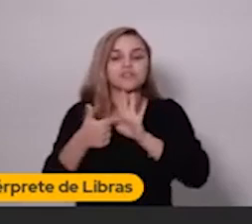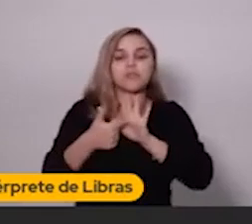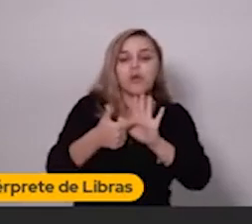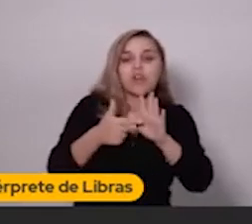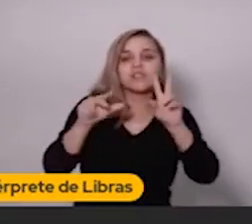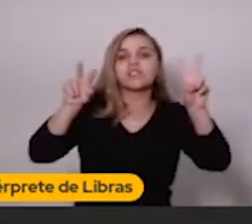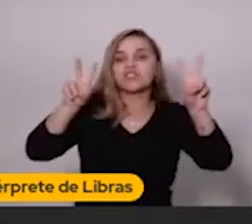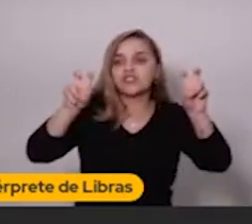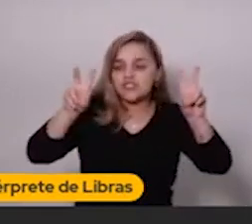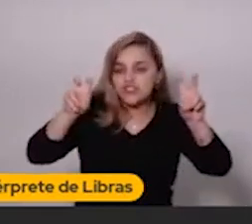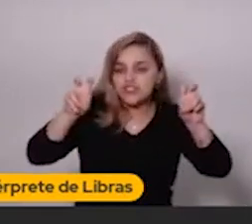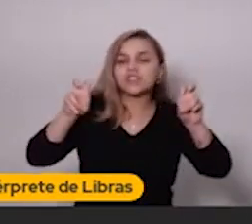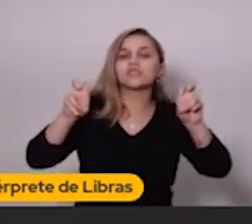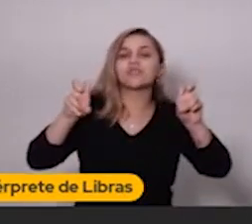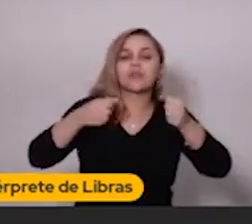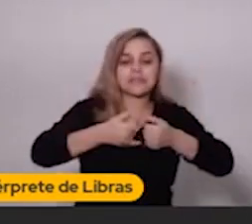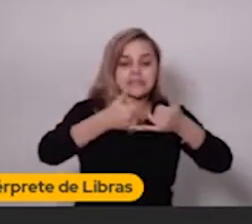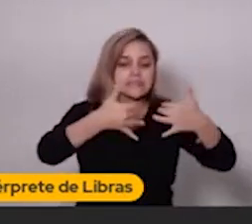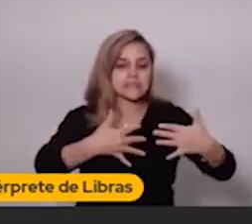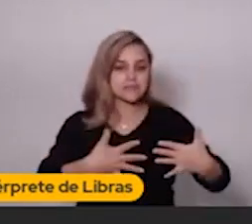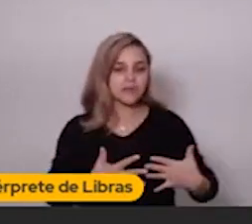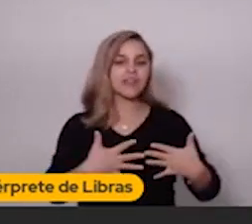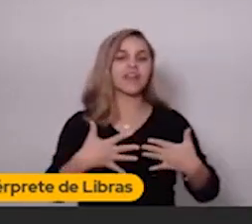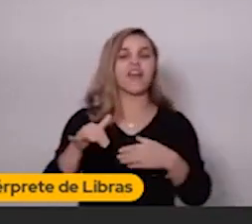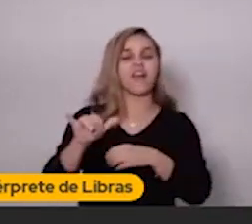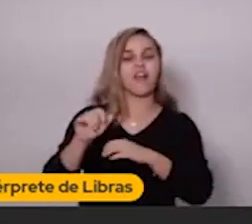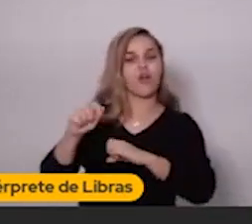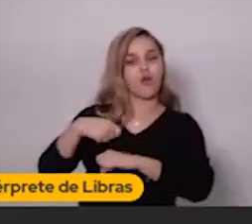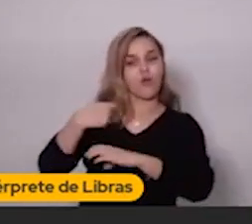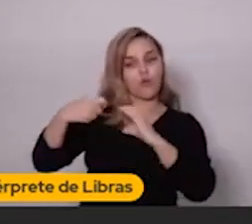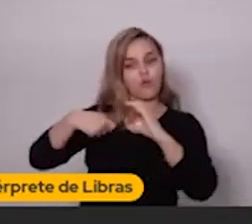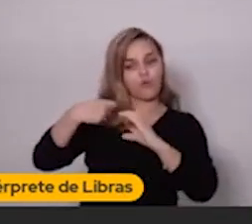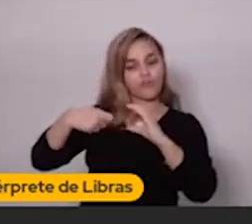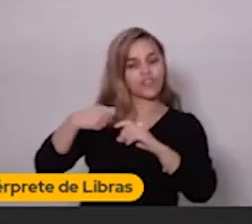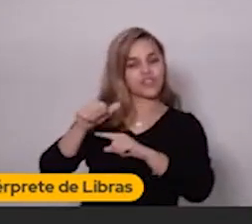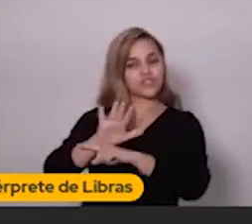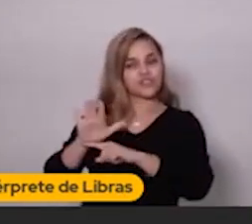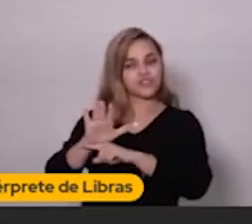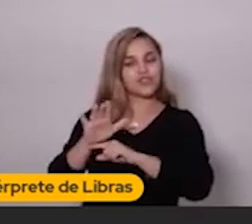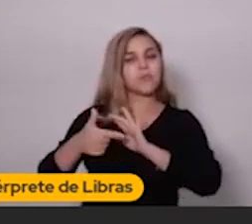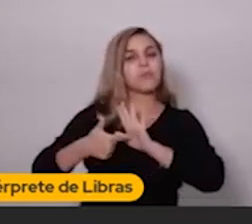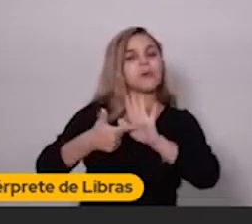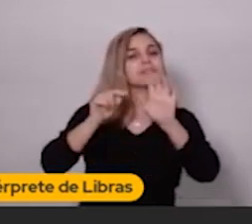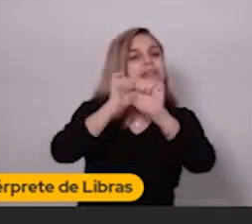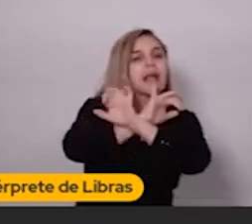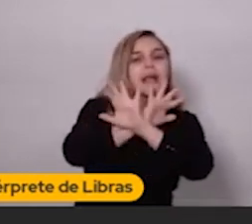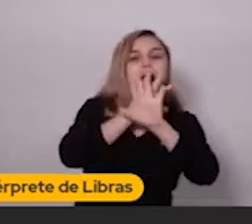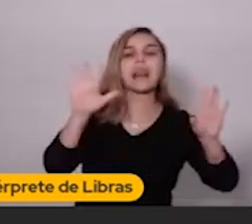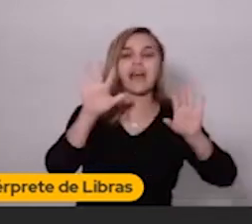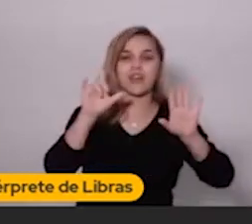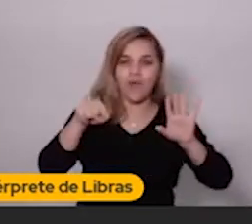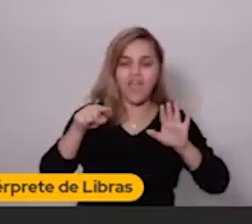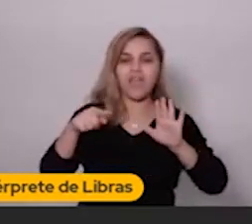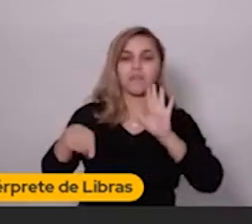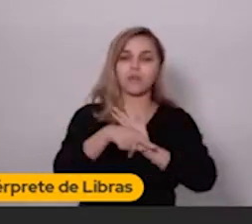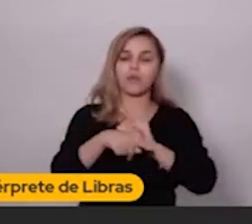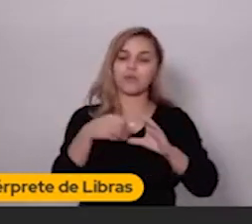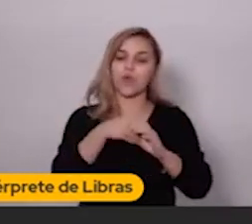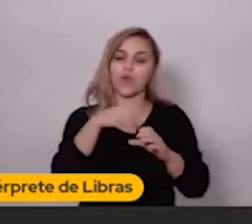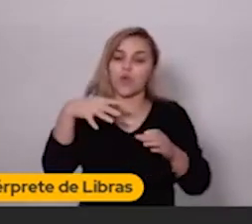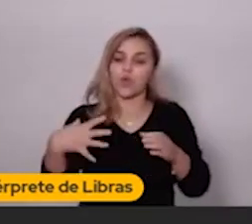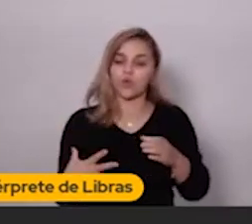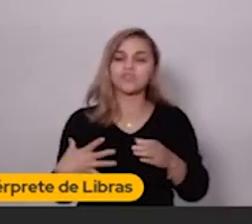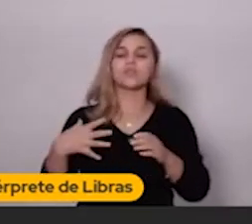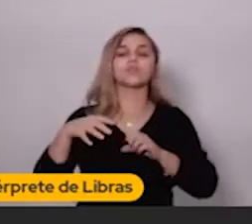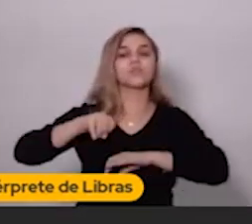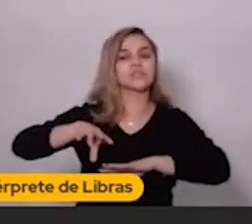na miniatura do vídeo, e que de todas as formas fique claro que aquilo é um conteúdo educacional, que existe um contexto por